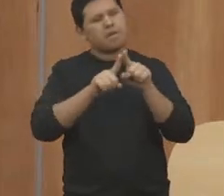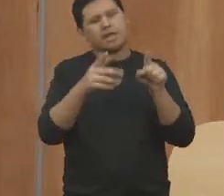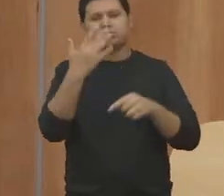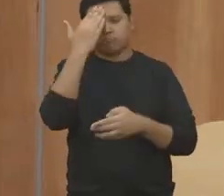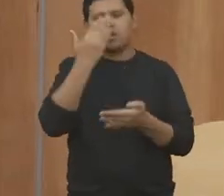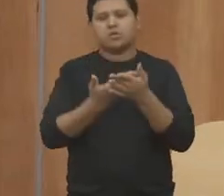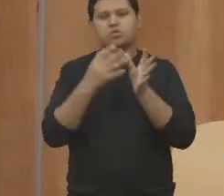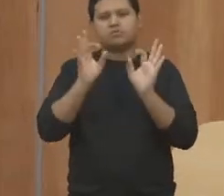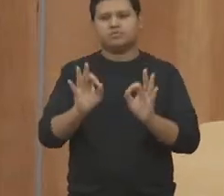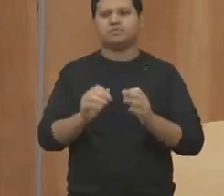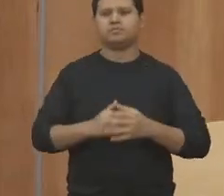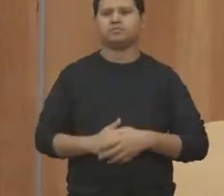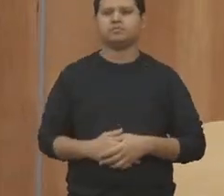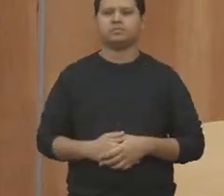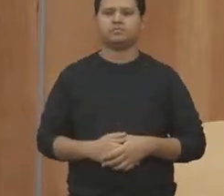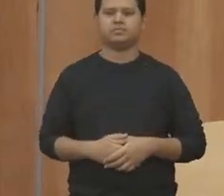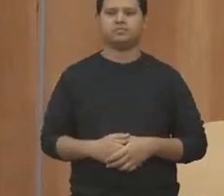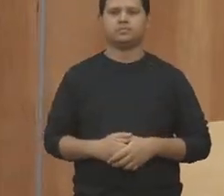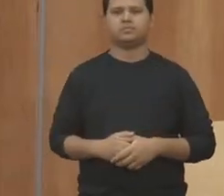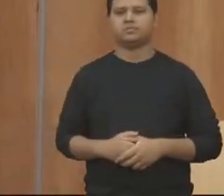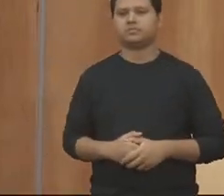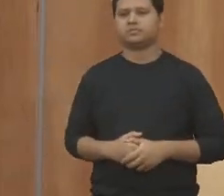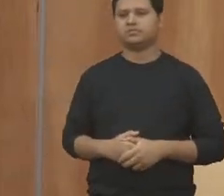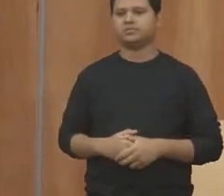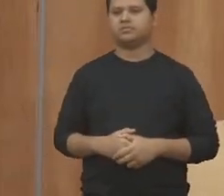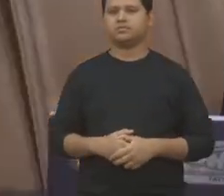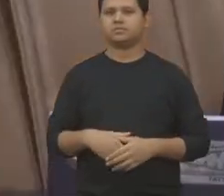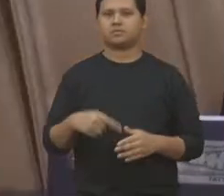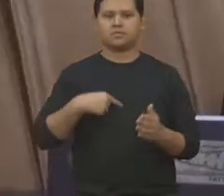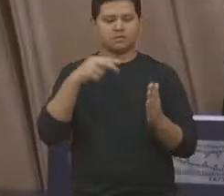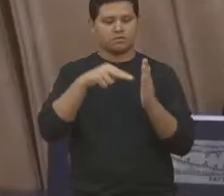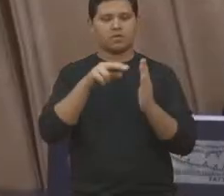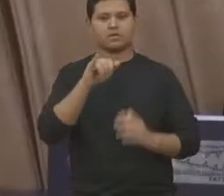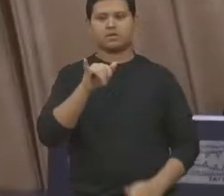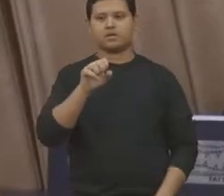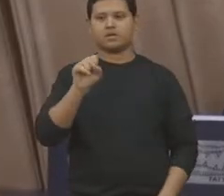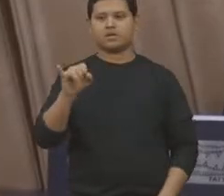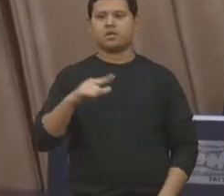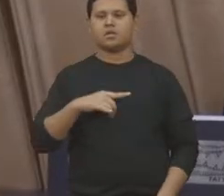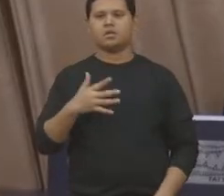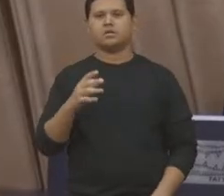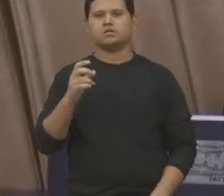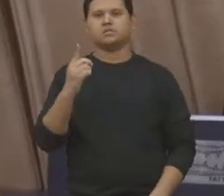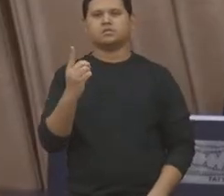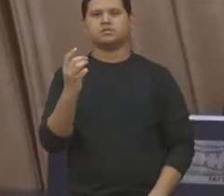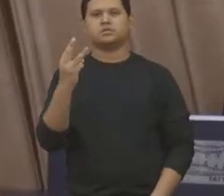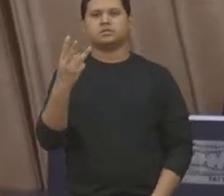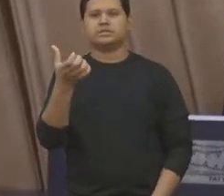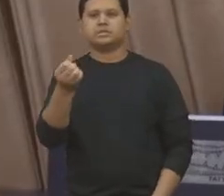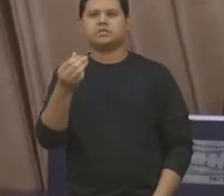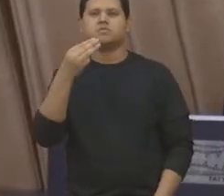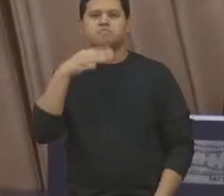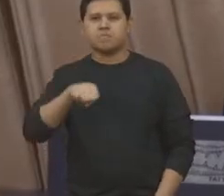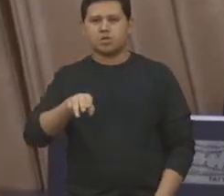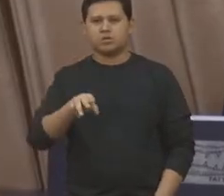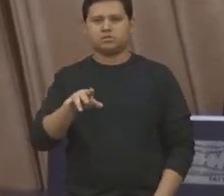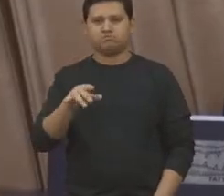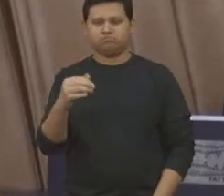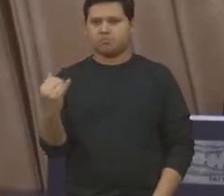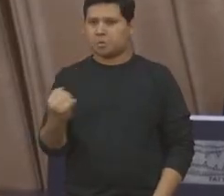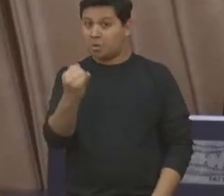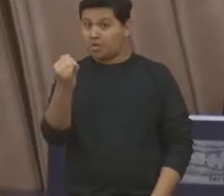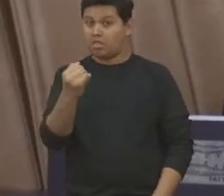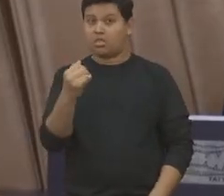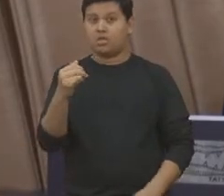disso. Certo. Aqui no ISS, vocês também prevêem 136 milhões, é a principal fonte de receita